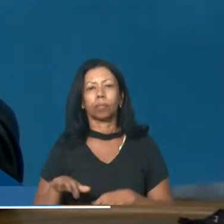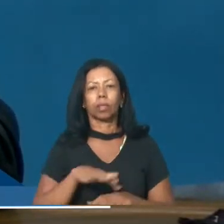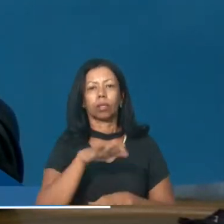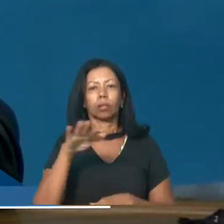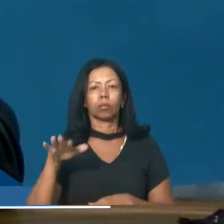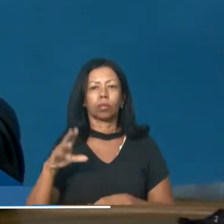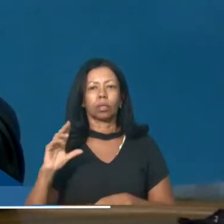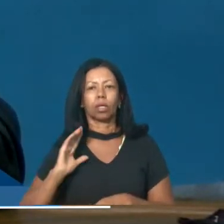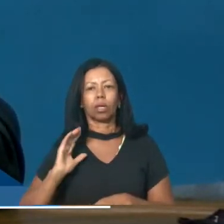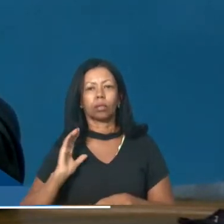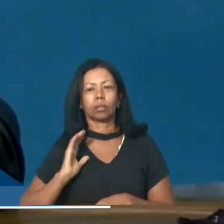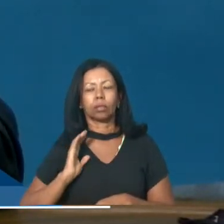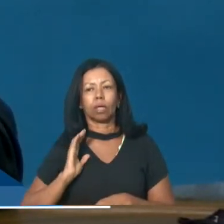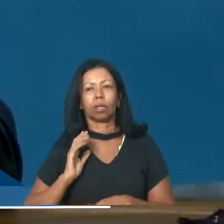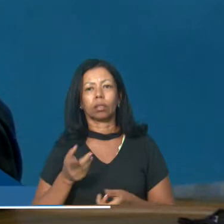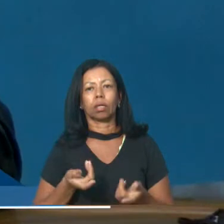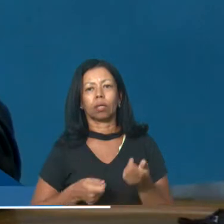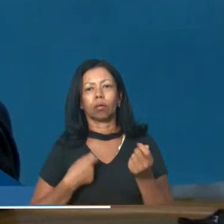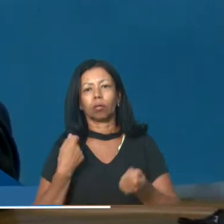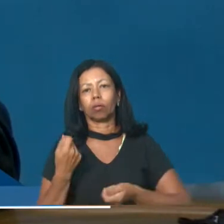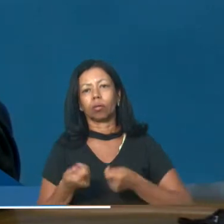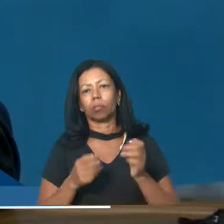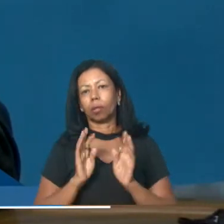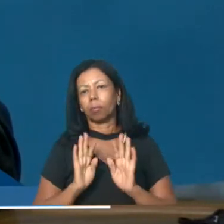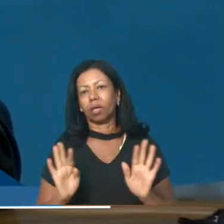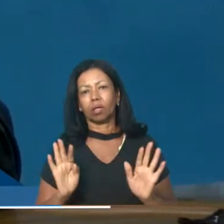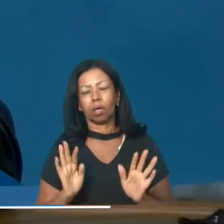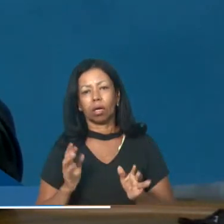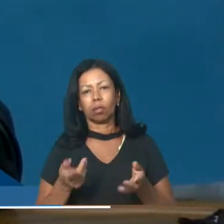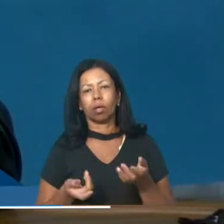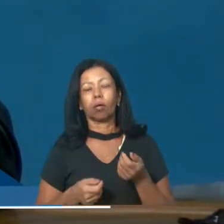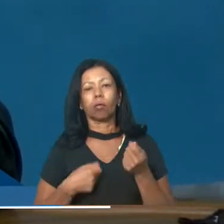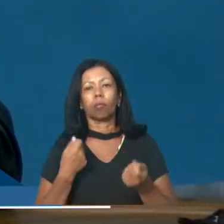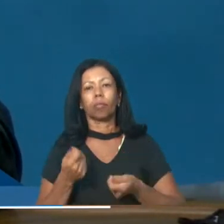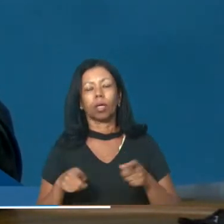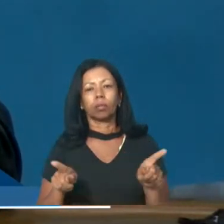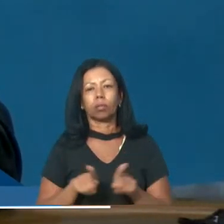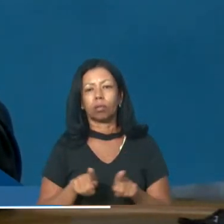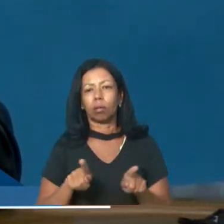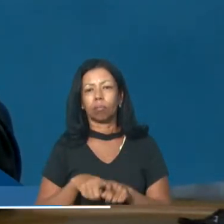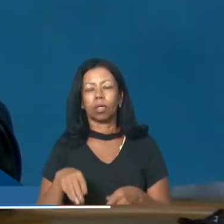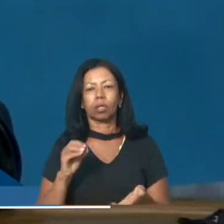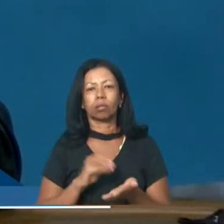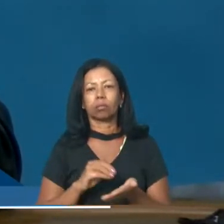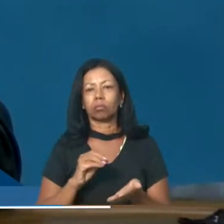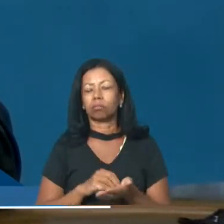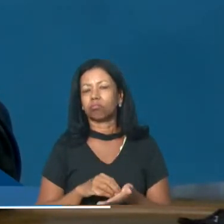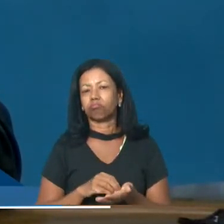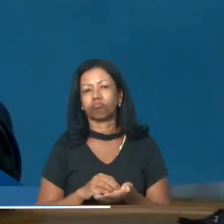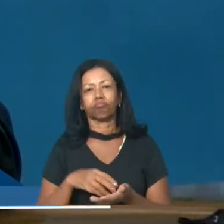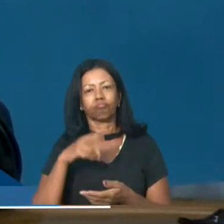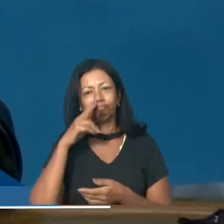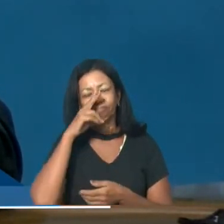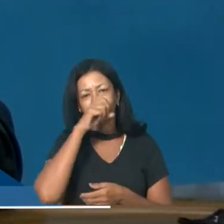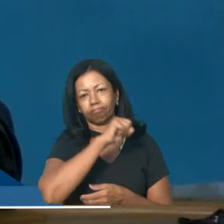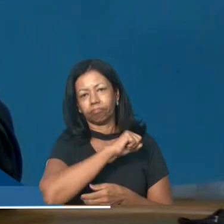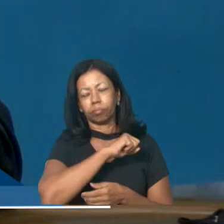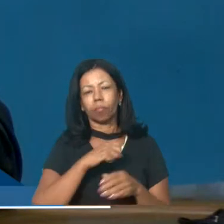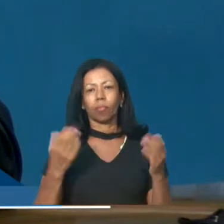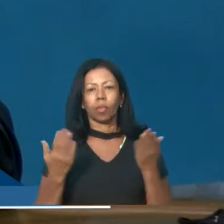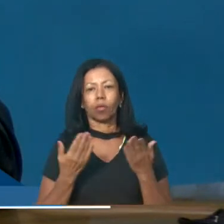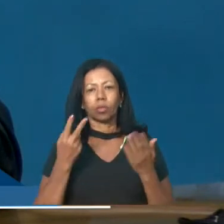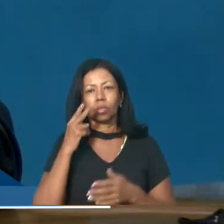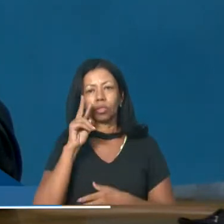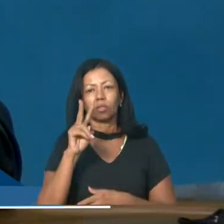A economia está estagnada, o comércio desmotivado, servidores públicos desmotivados, cidadão desmotivado. Hoje nós vemos